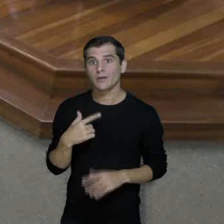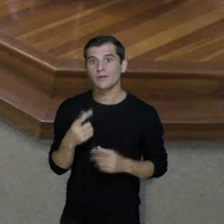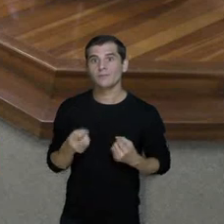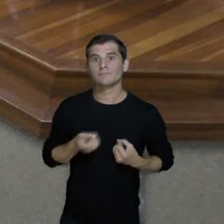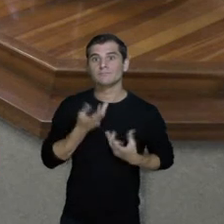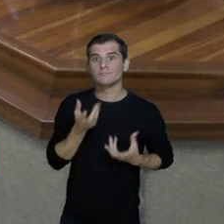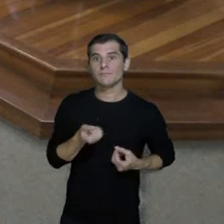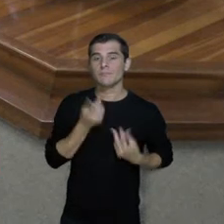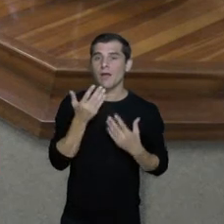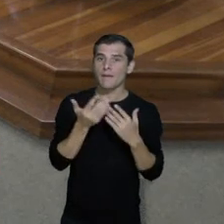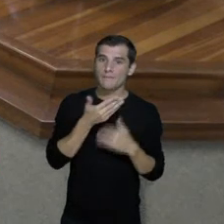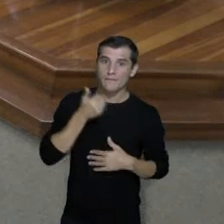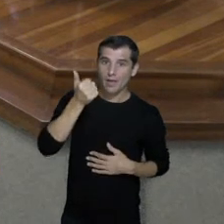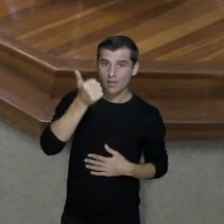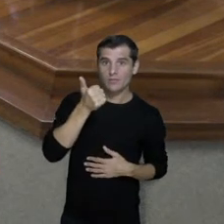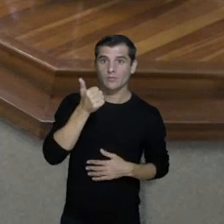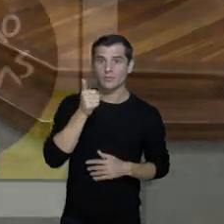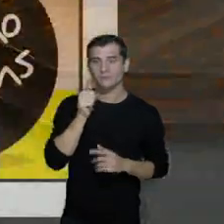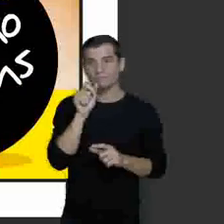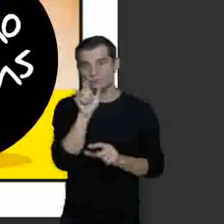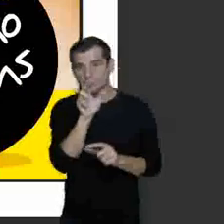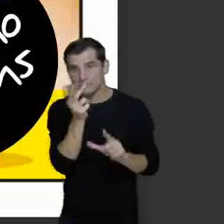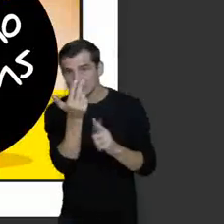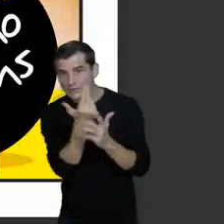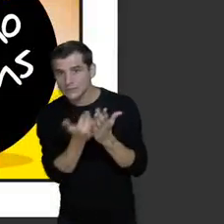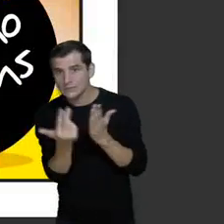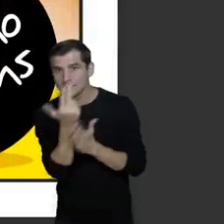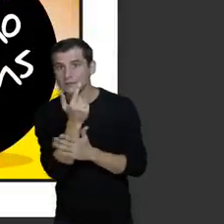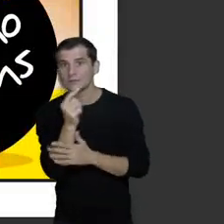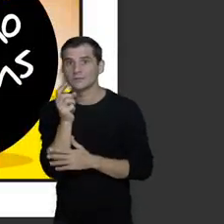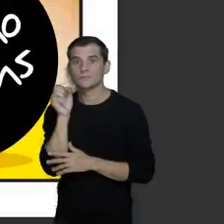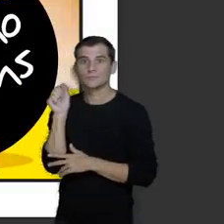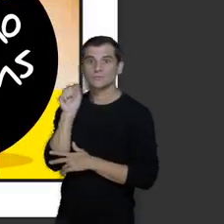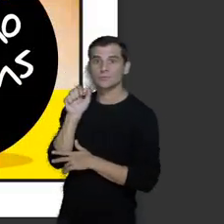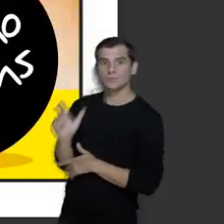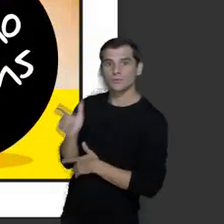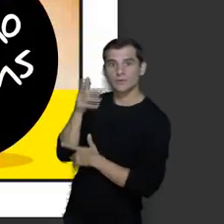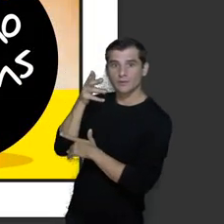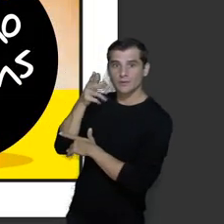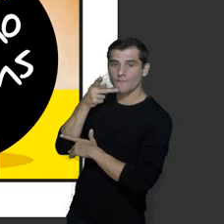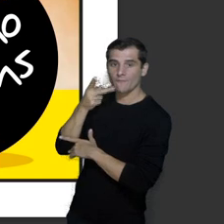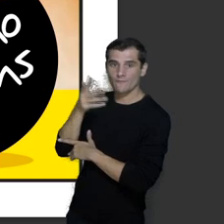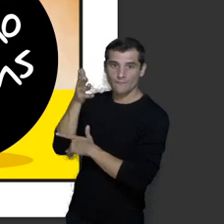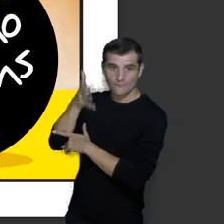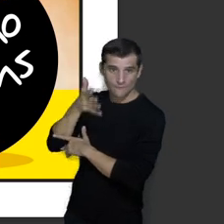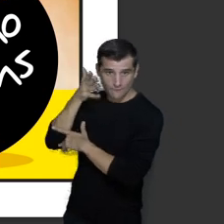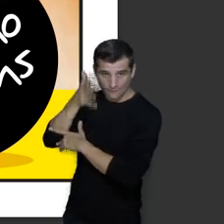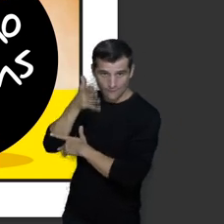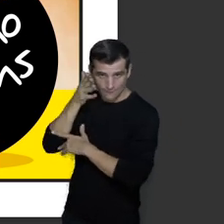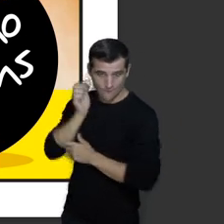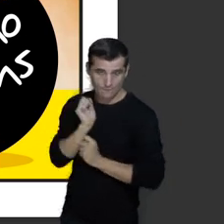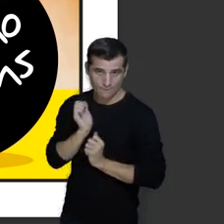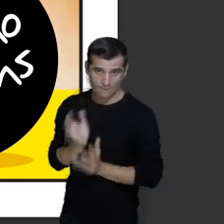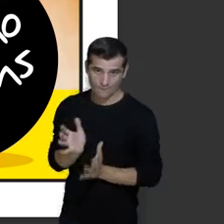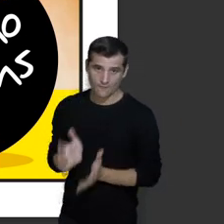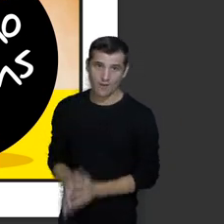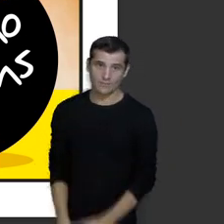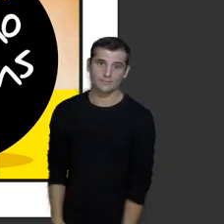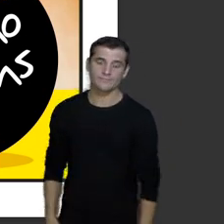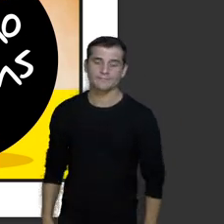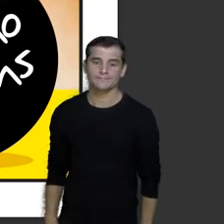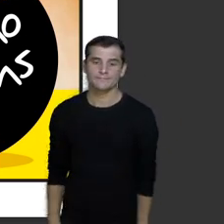falando mas eu quero agradecer a oportunidade falar que participar desse projeto para mim é algo realmente importante